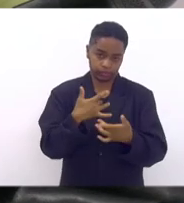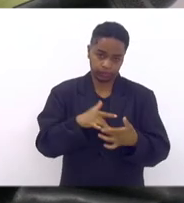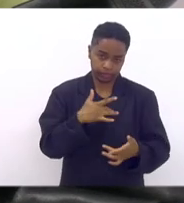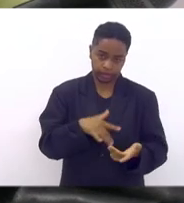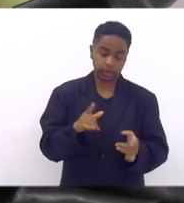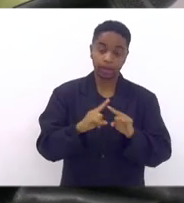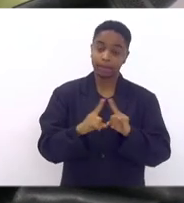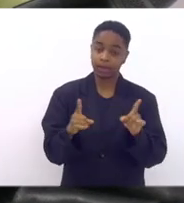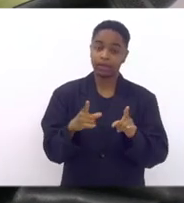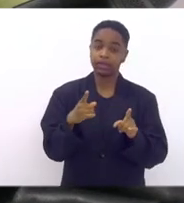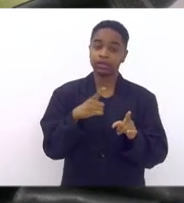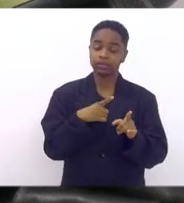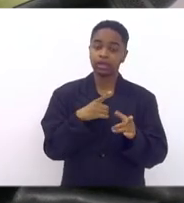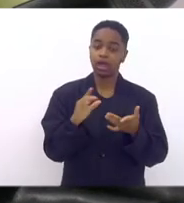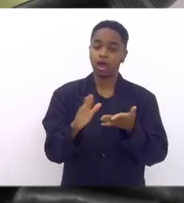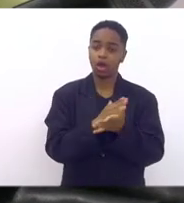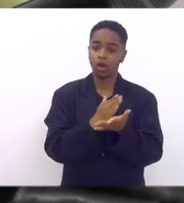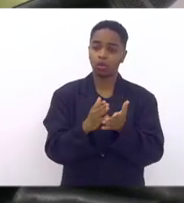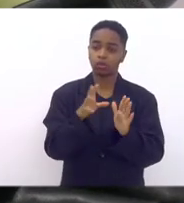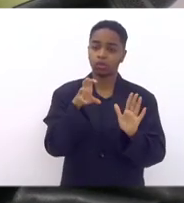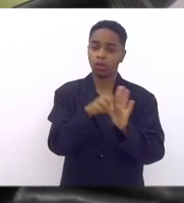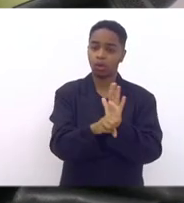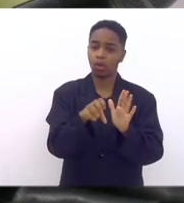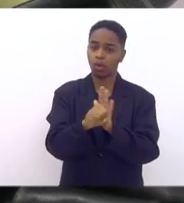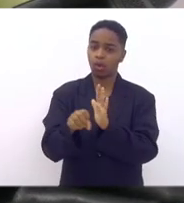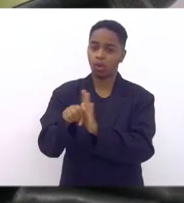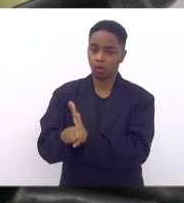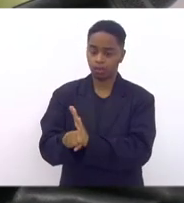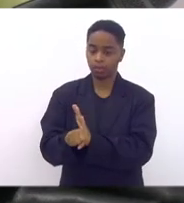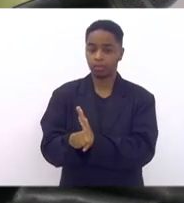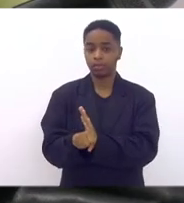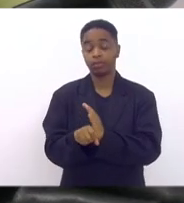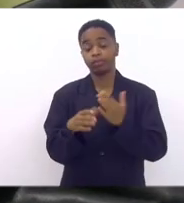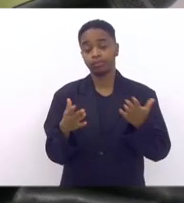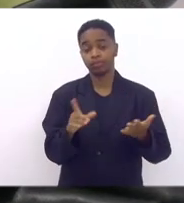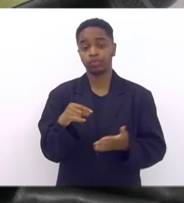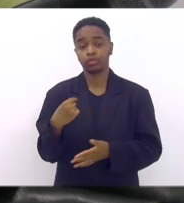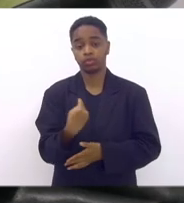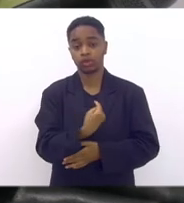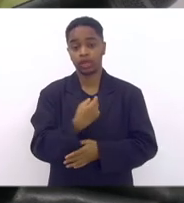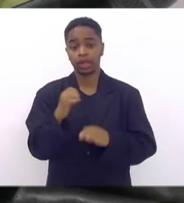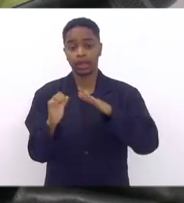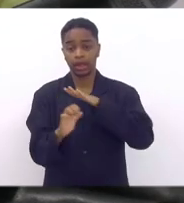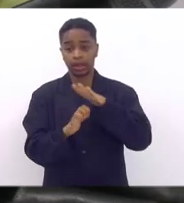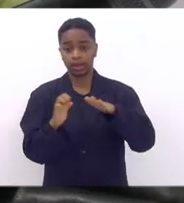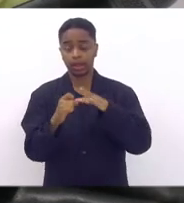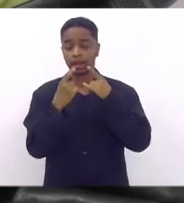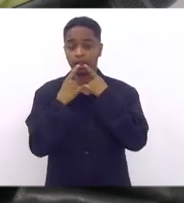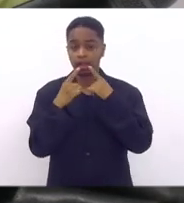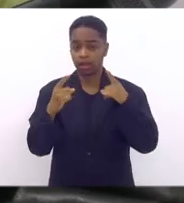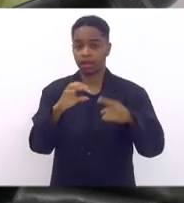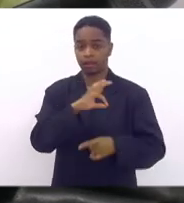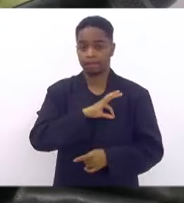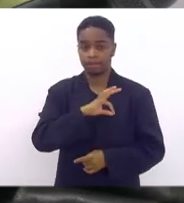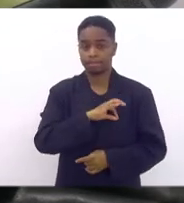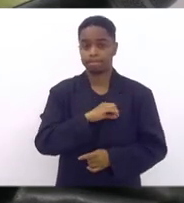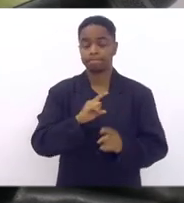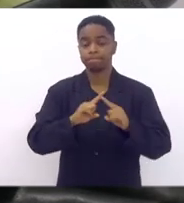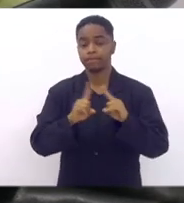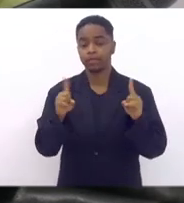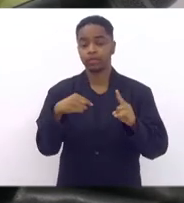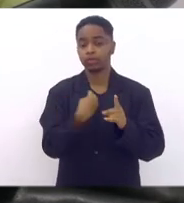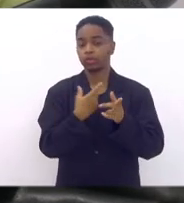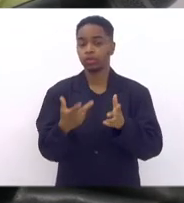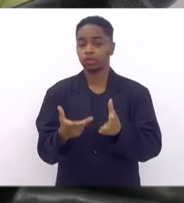sofreu alguns assaltos piratas nossa empresa fez diversas queixas à polícia mas não observamos